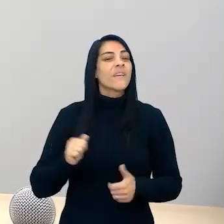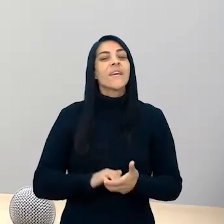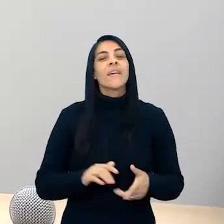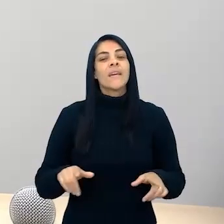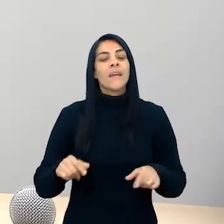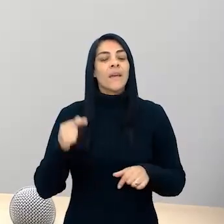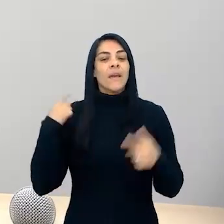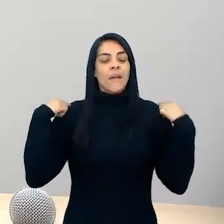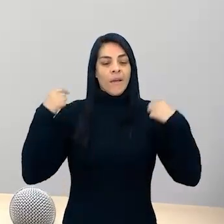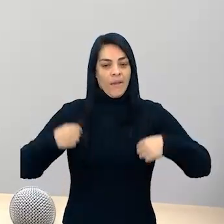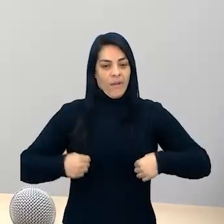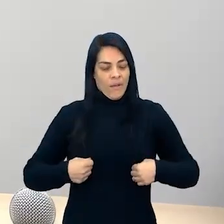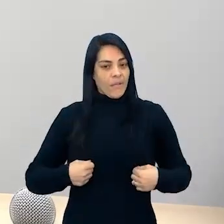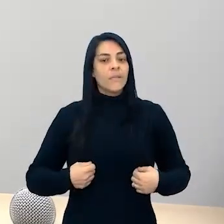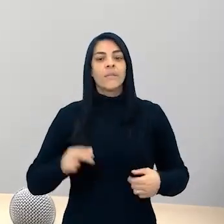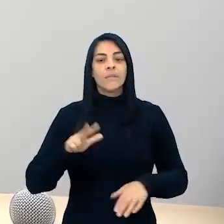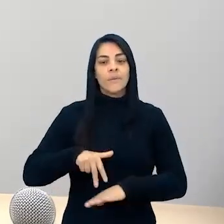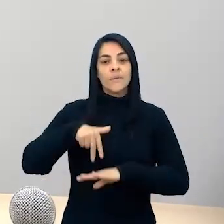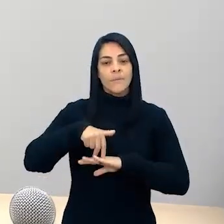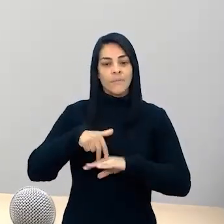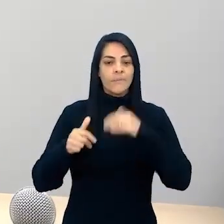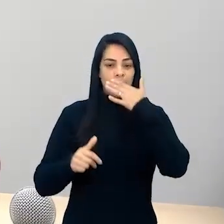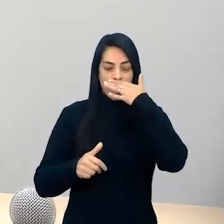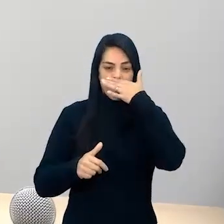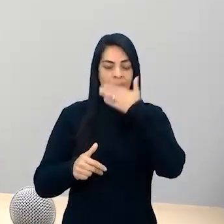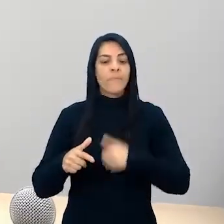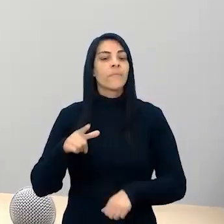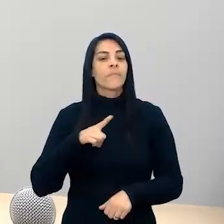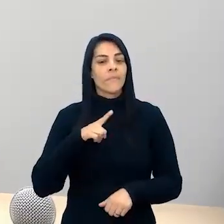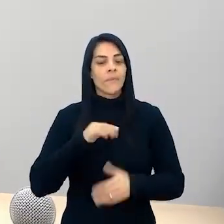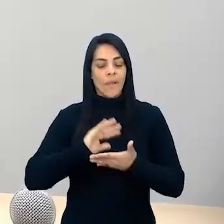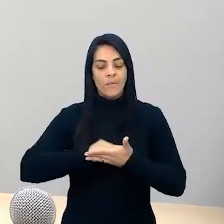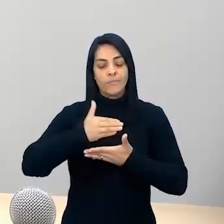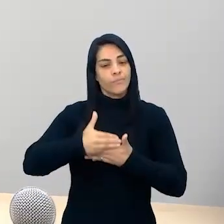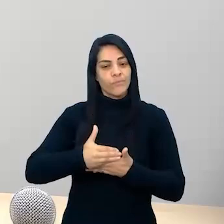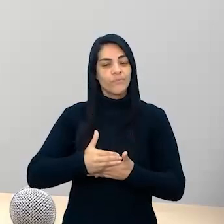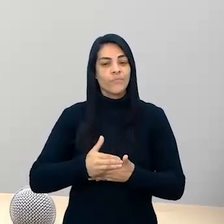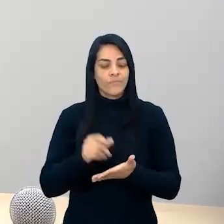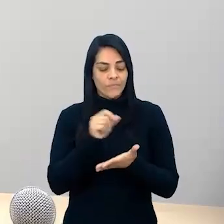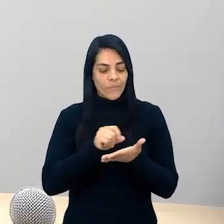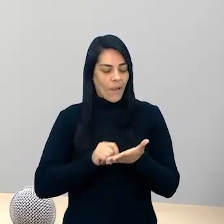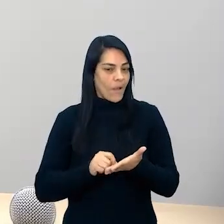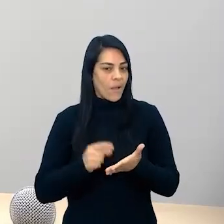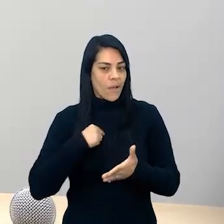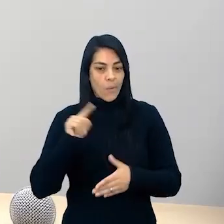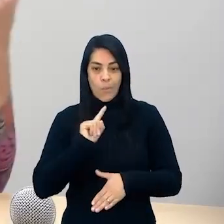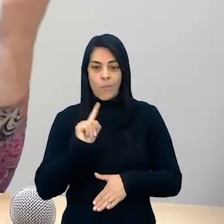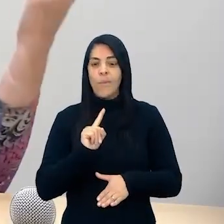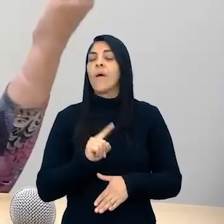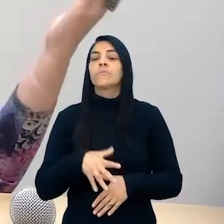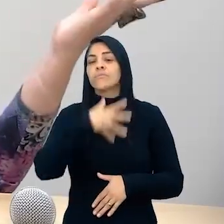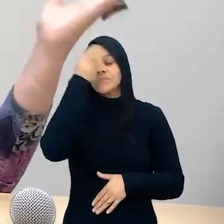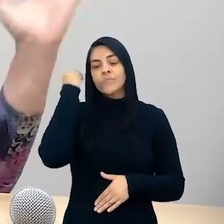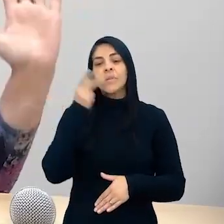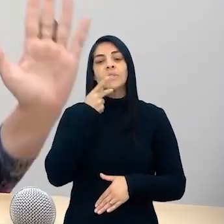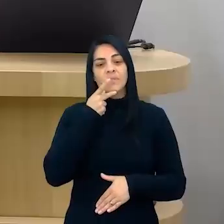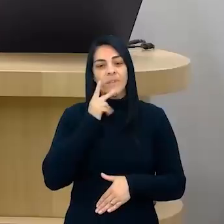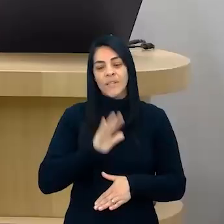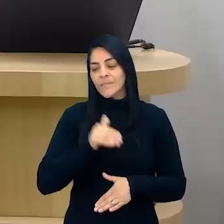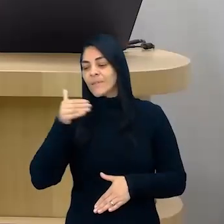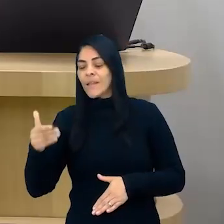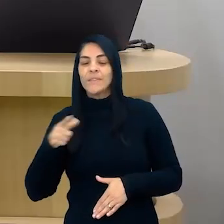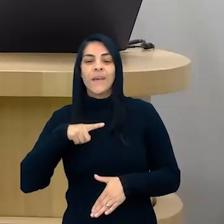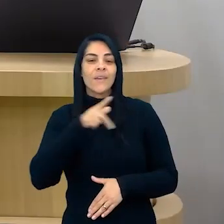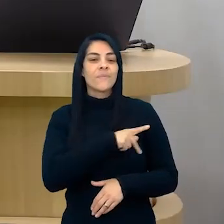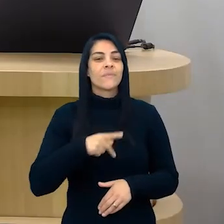pé. Na minha frente tem uma bancada, um tablet, tem umas anotações aqui para mim não esquecer de falar. E do meu lado aqui está o